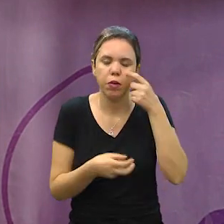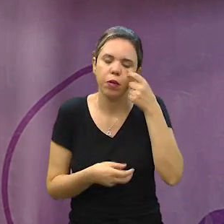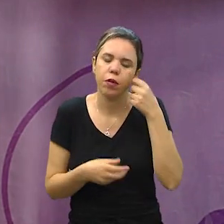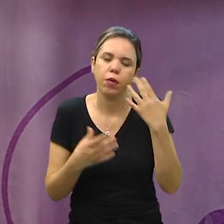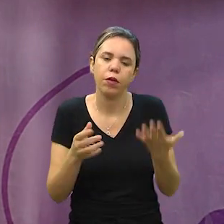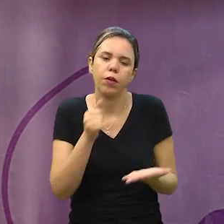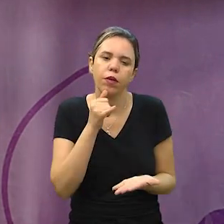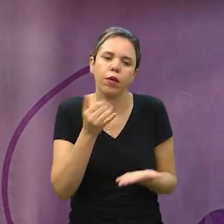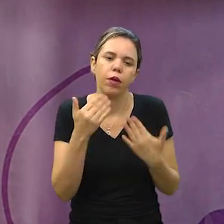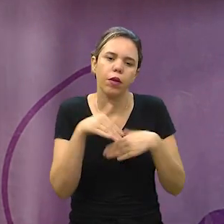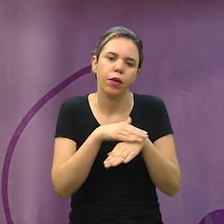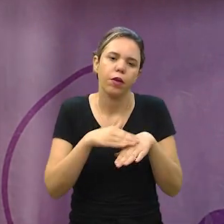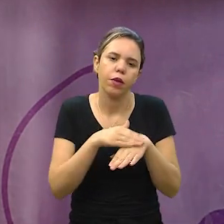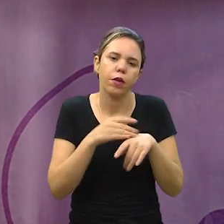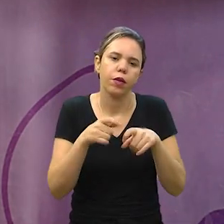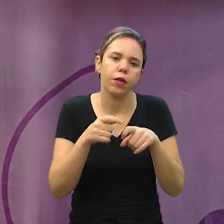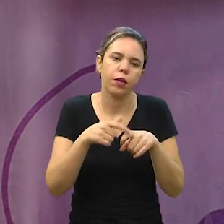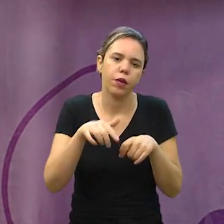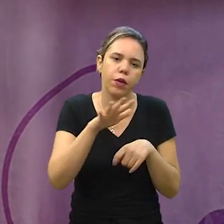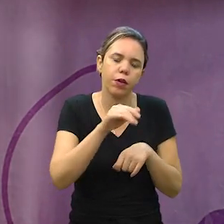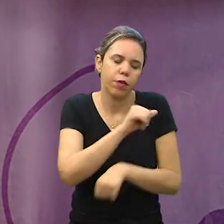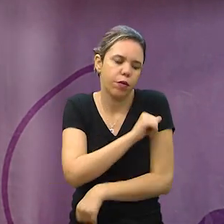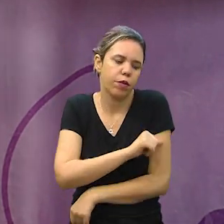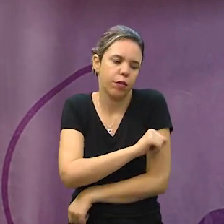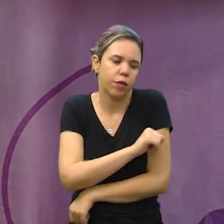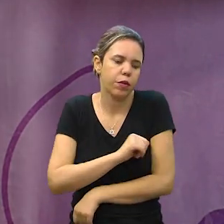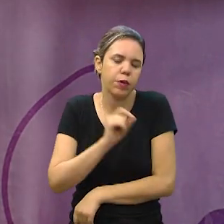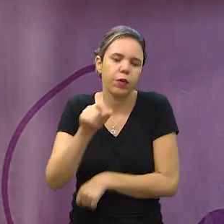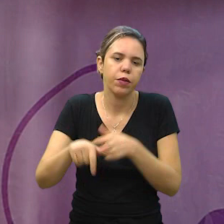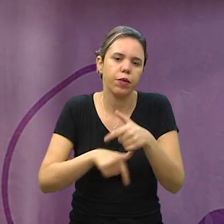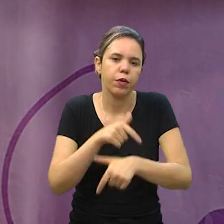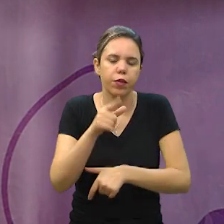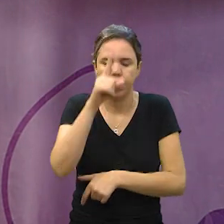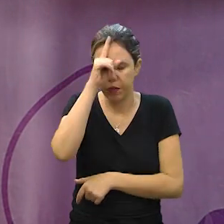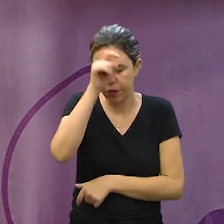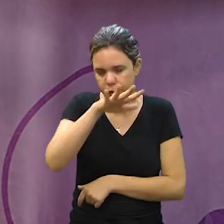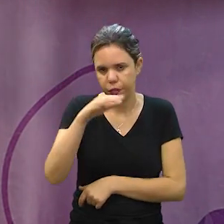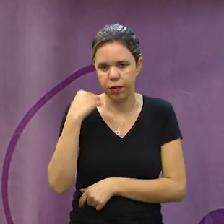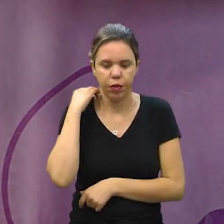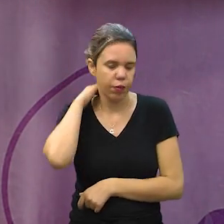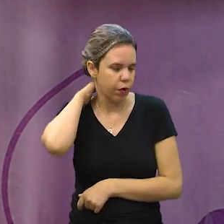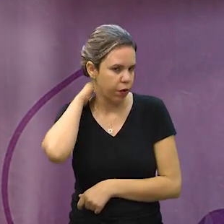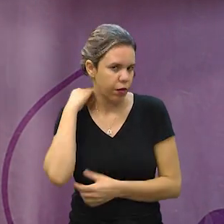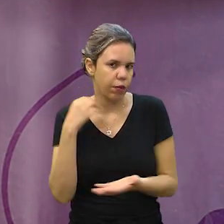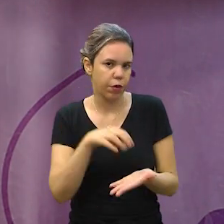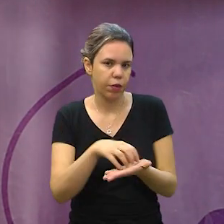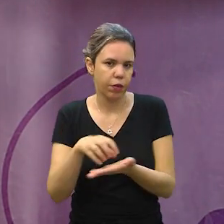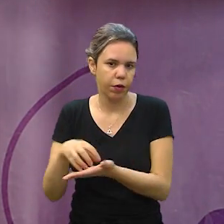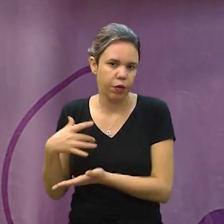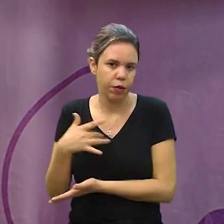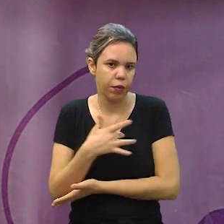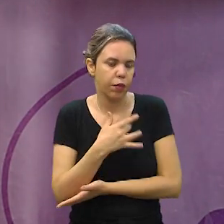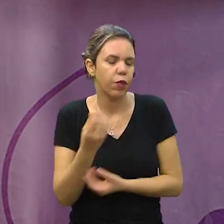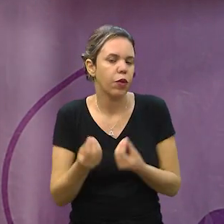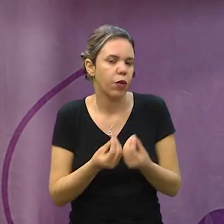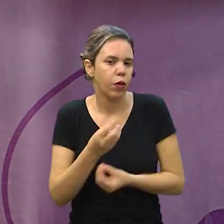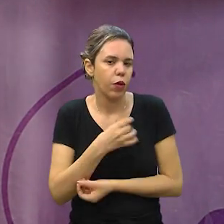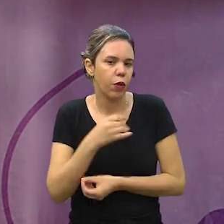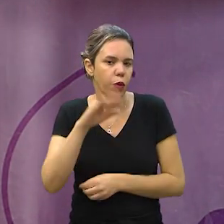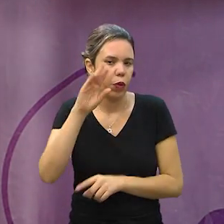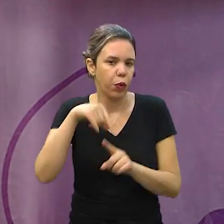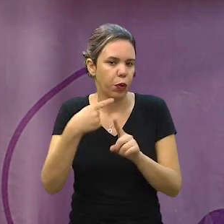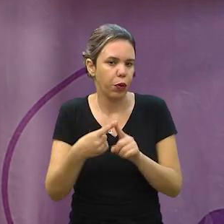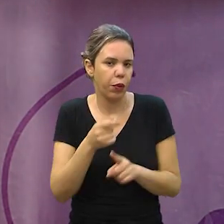visto quando se conversa com os médicos, enfermeiros, com quem trabalha em hospital, em unidade de saúde, o